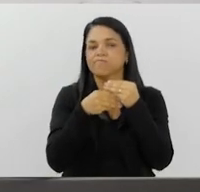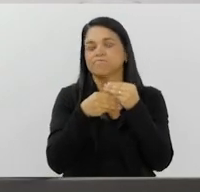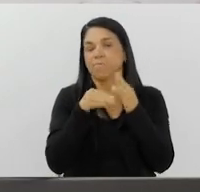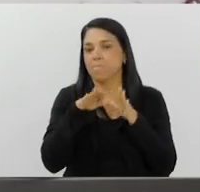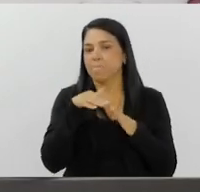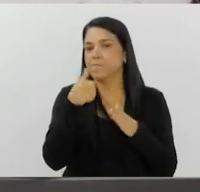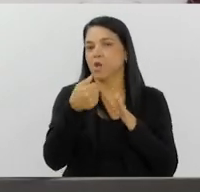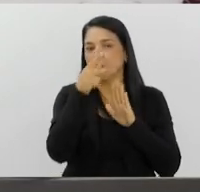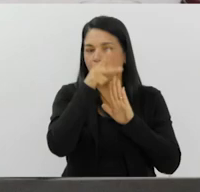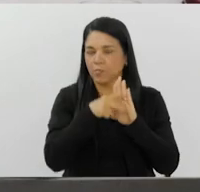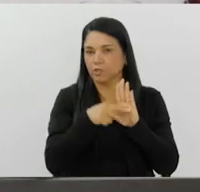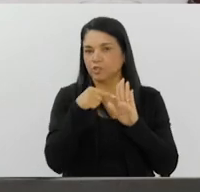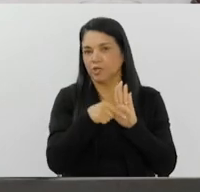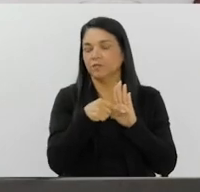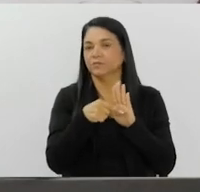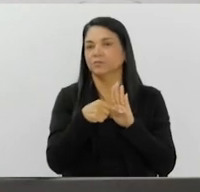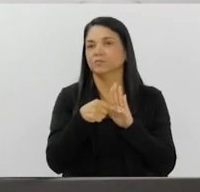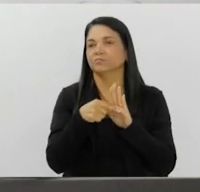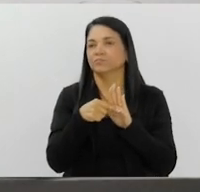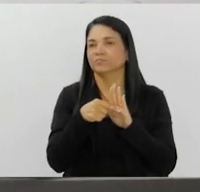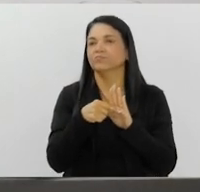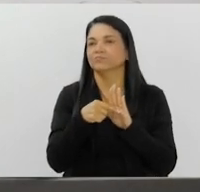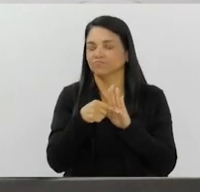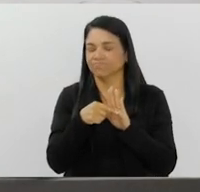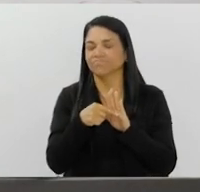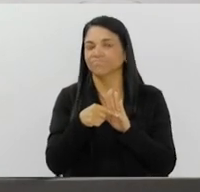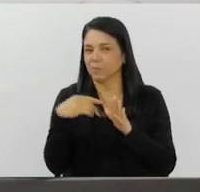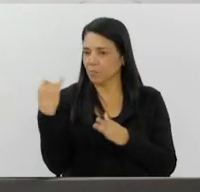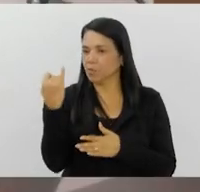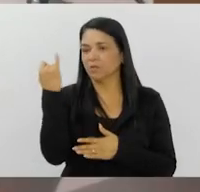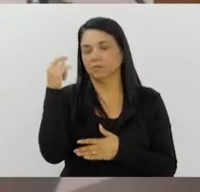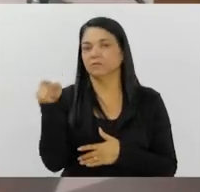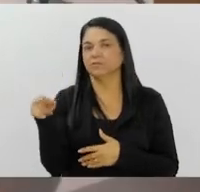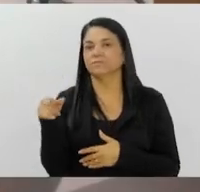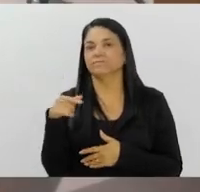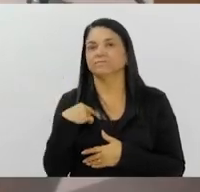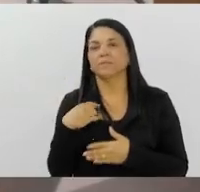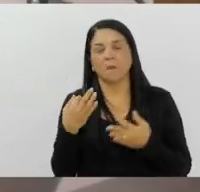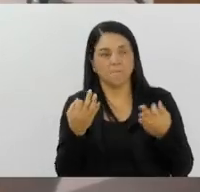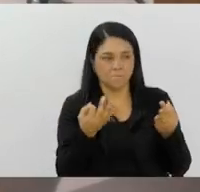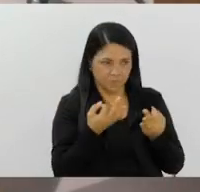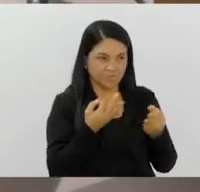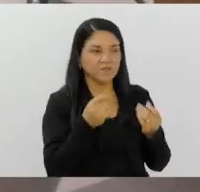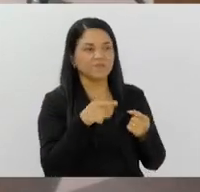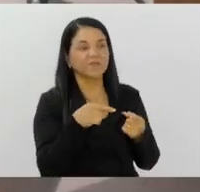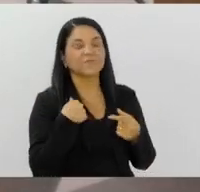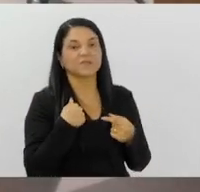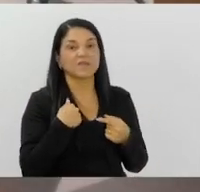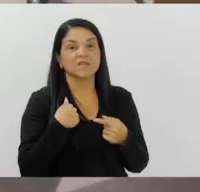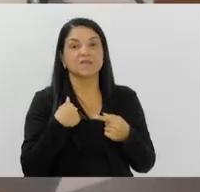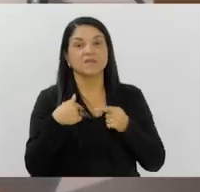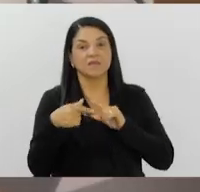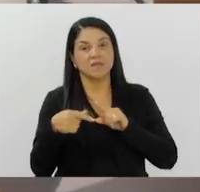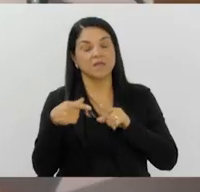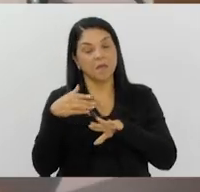consensual entre nós que isso é é indispensável não perfeito e e e aqui é trazer essa participação para